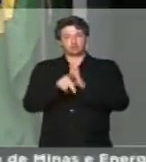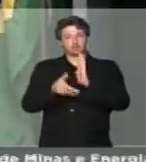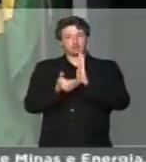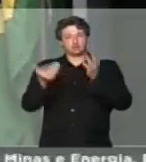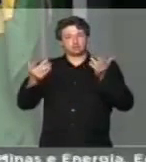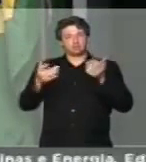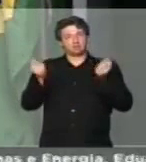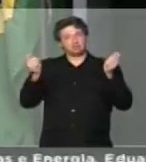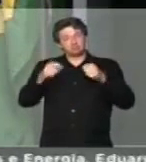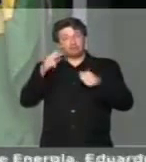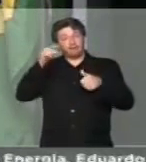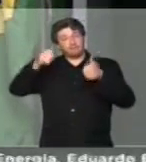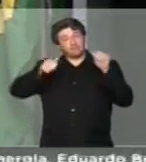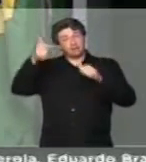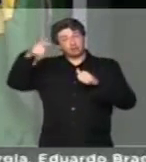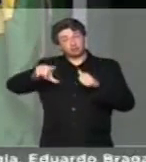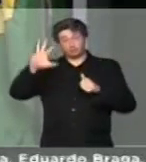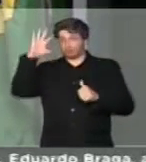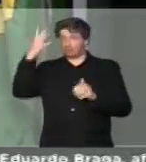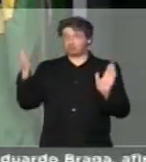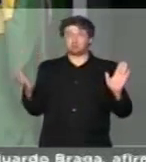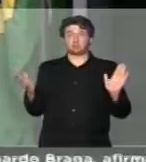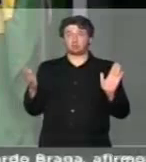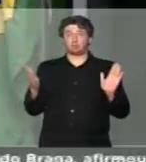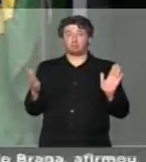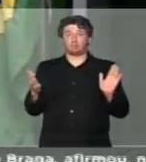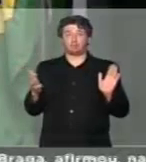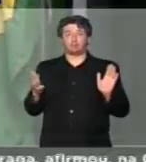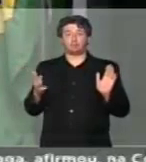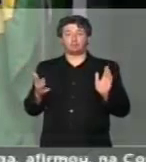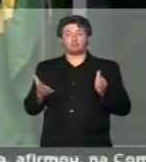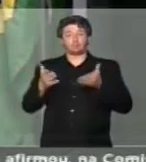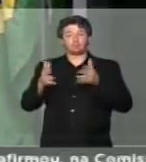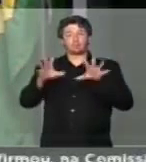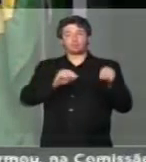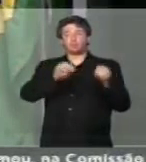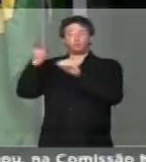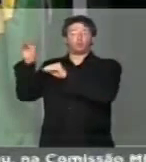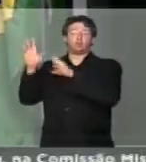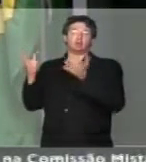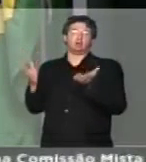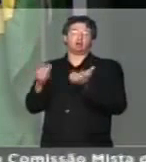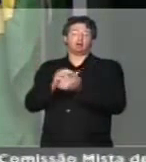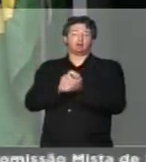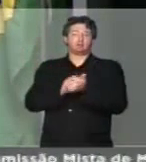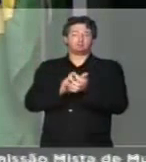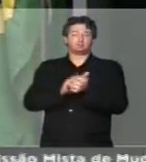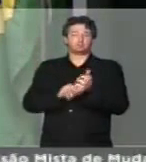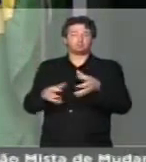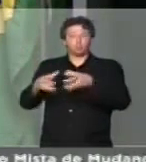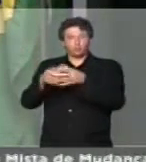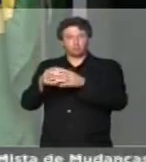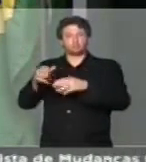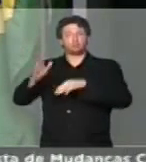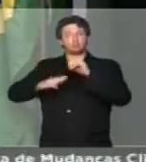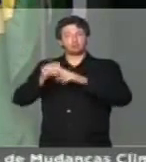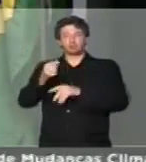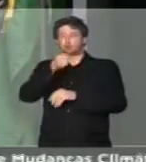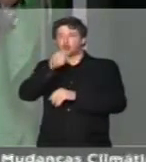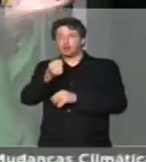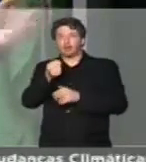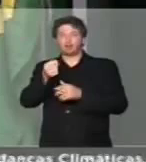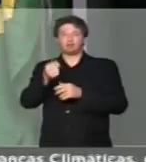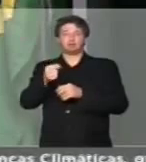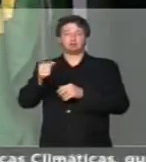possa reavaliar a decisão do deslocamento do conjunto de